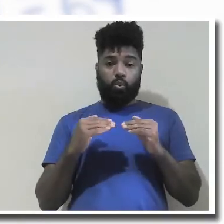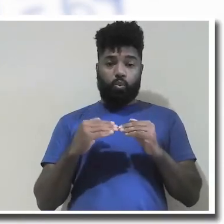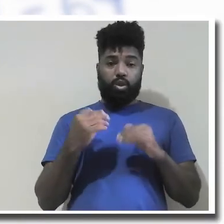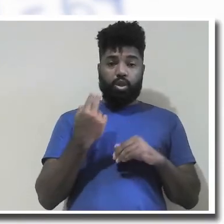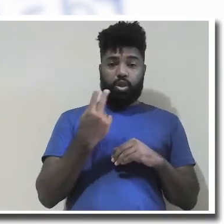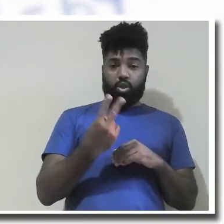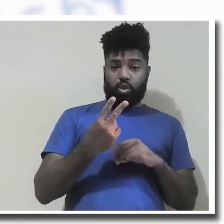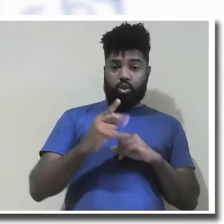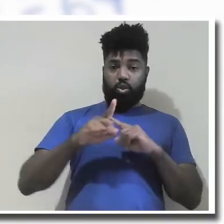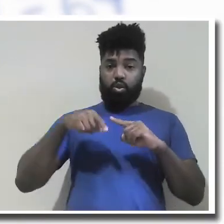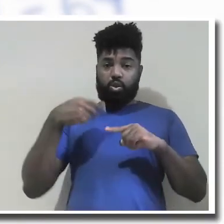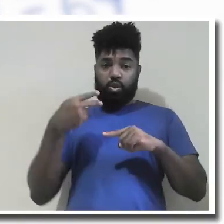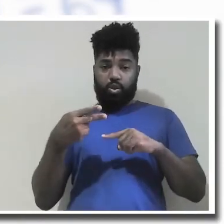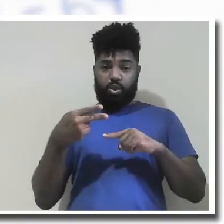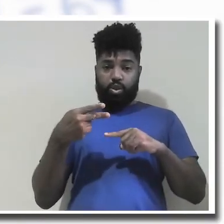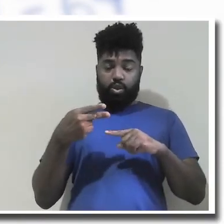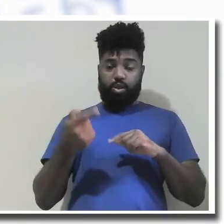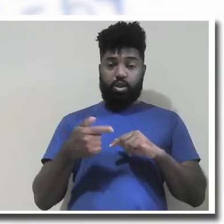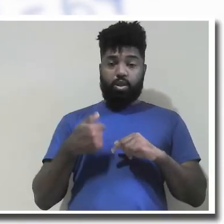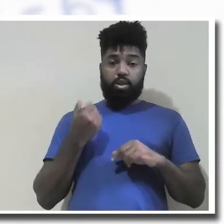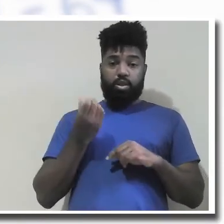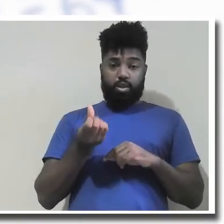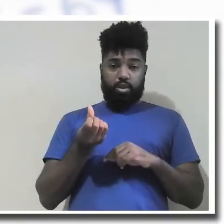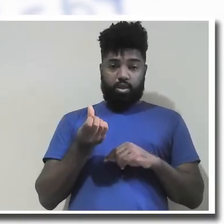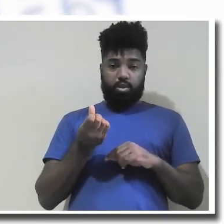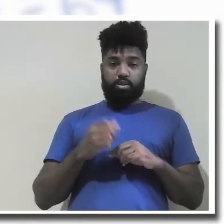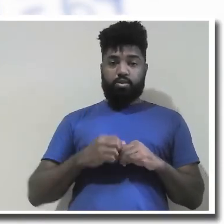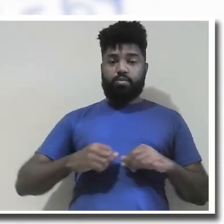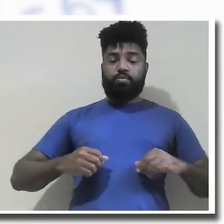2 elevado a 6.